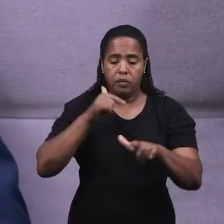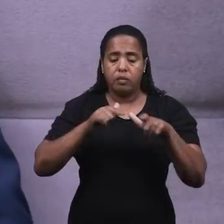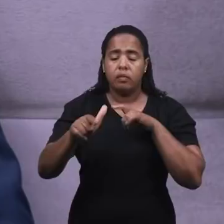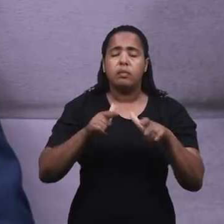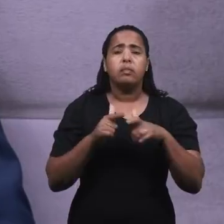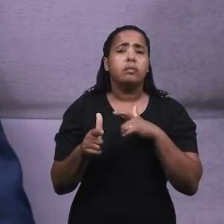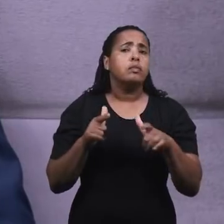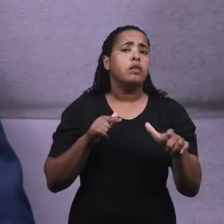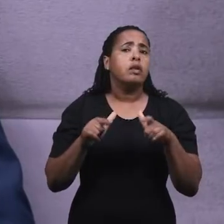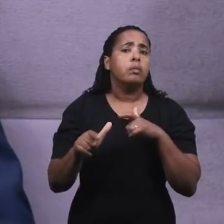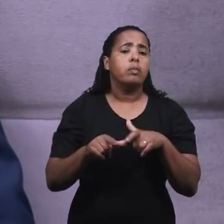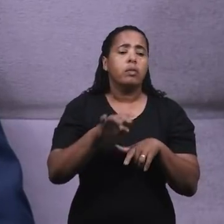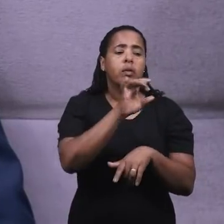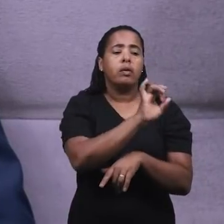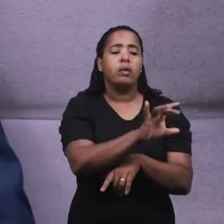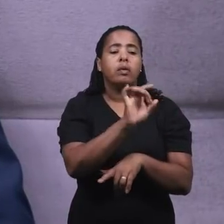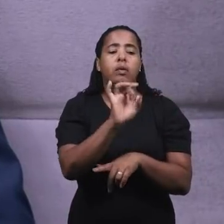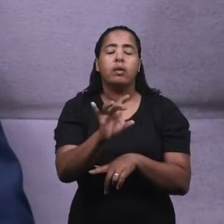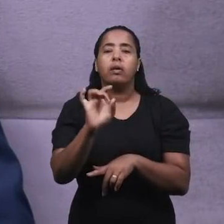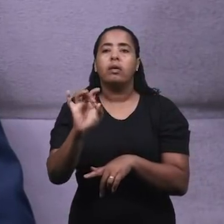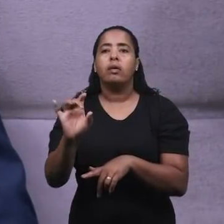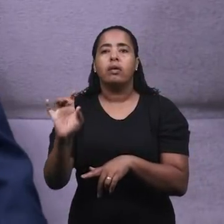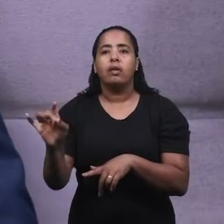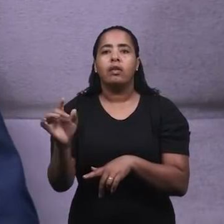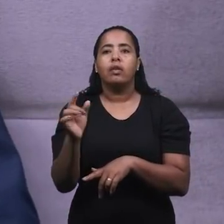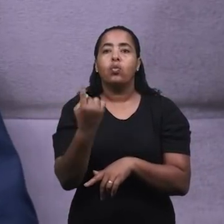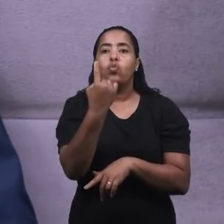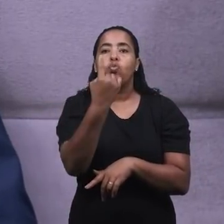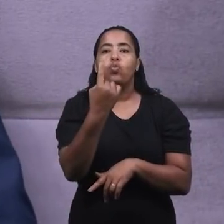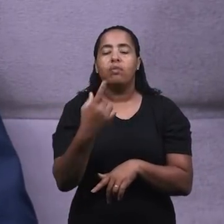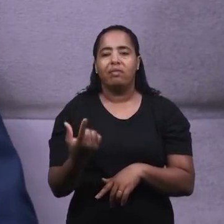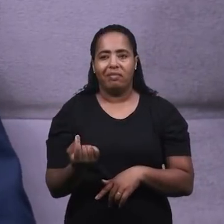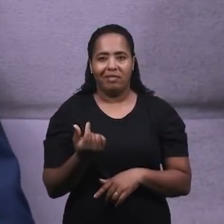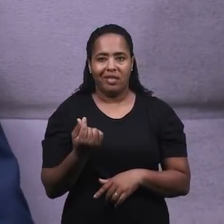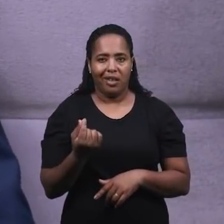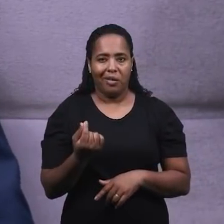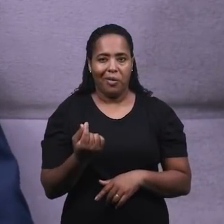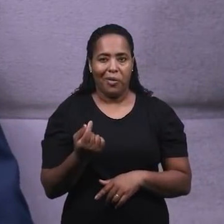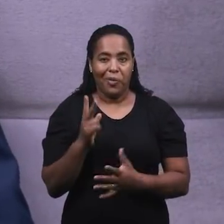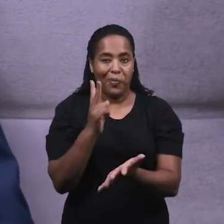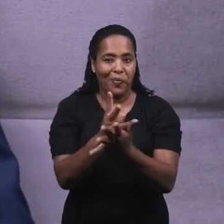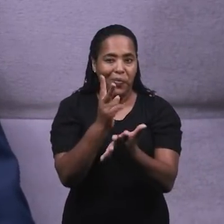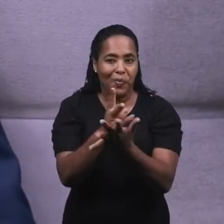receberam cada um dinheiro, o